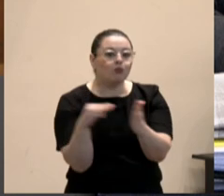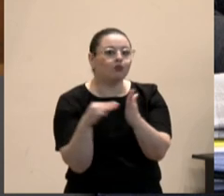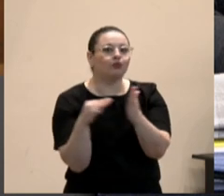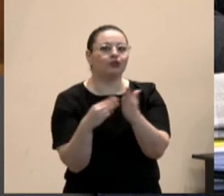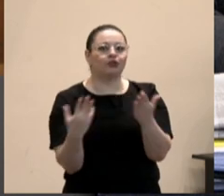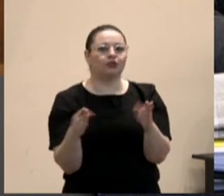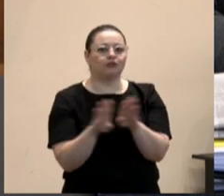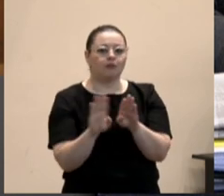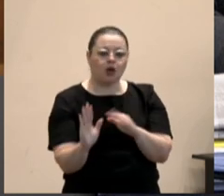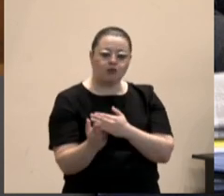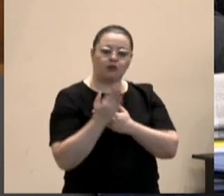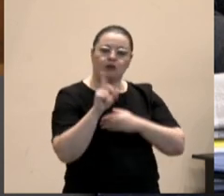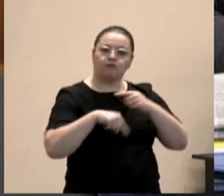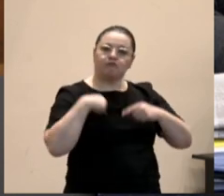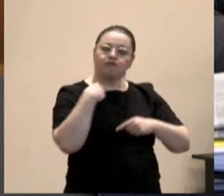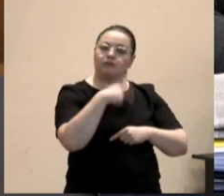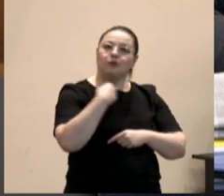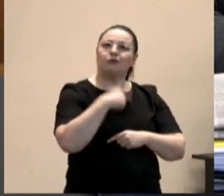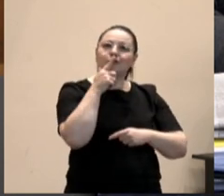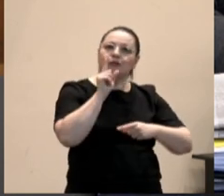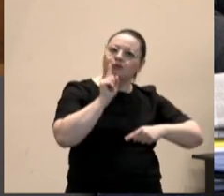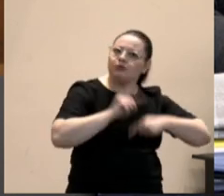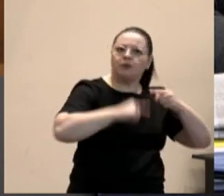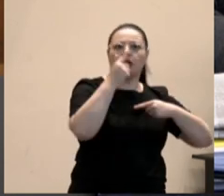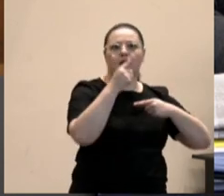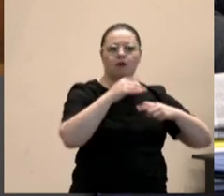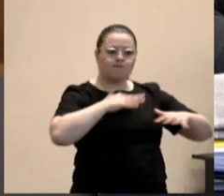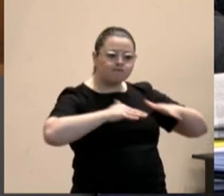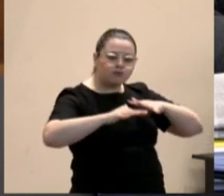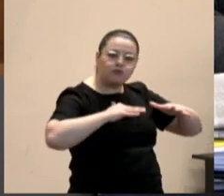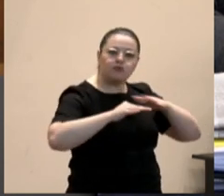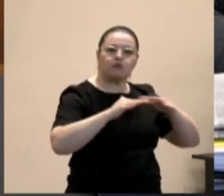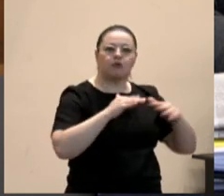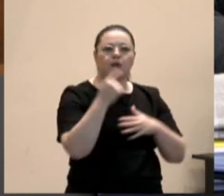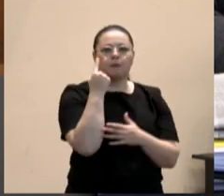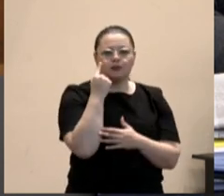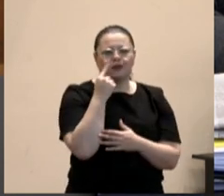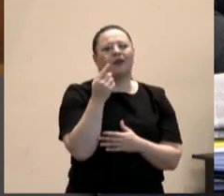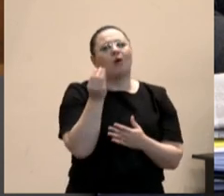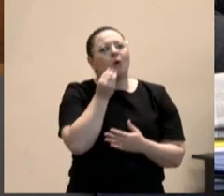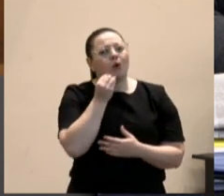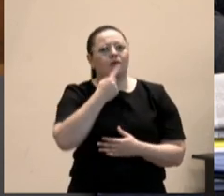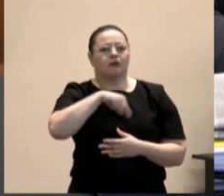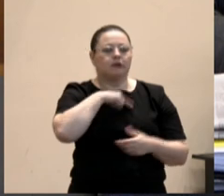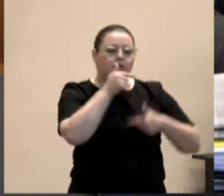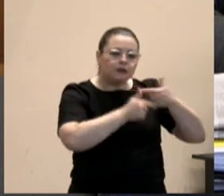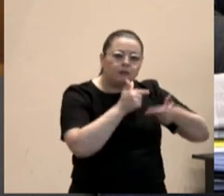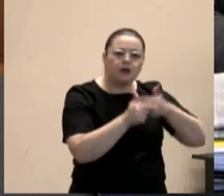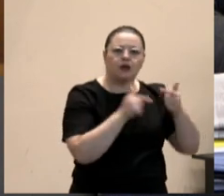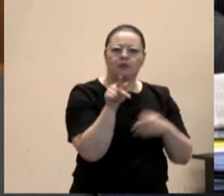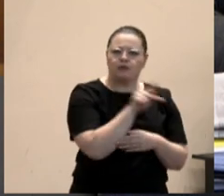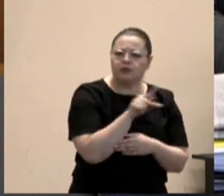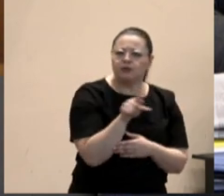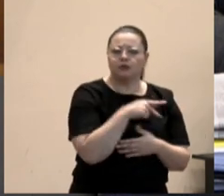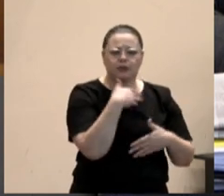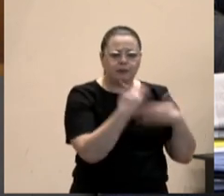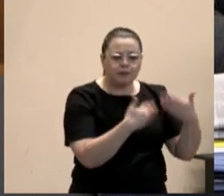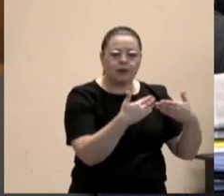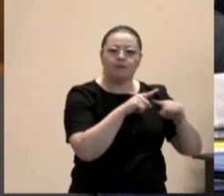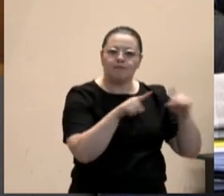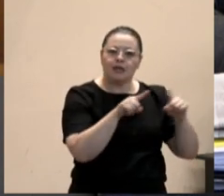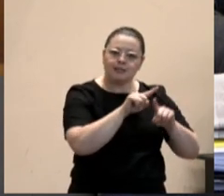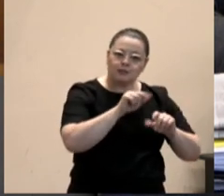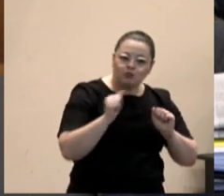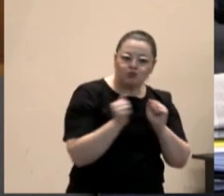nos mobilizarmos para além do nosso trabalho cotidiano como professores. Né? A nossa